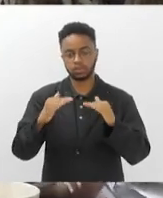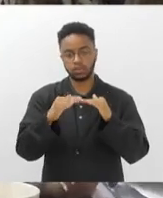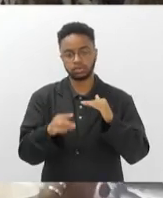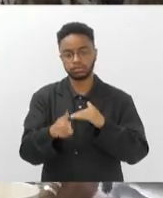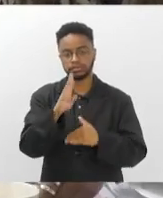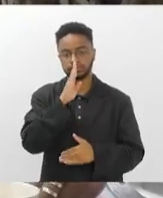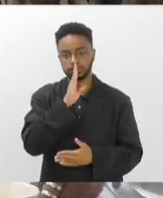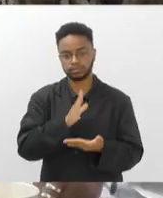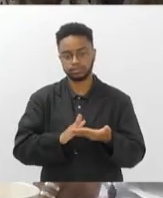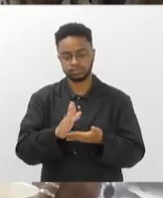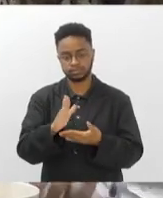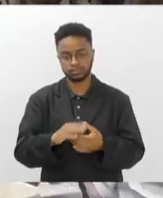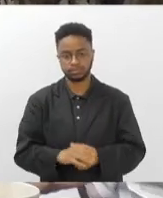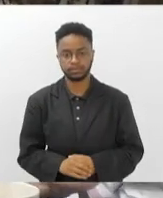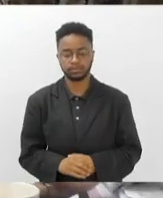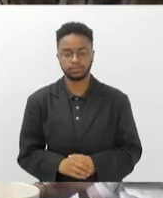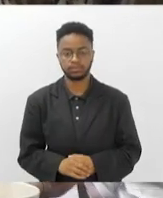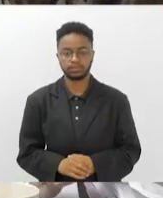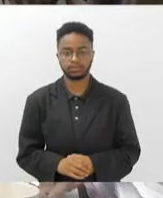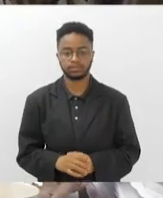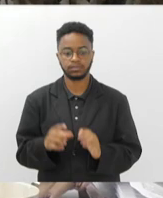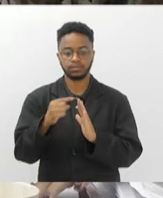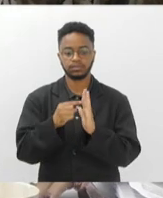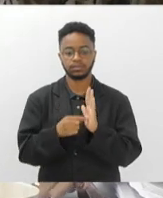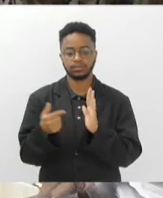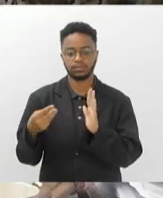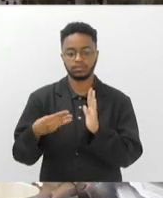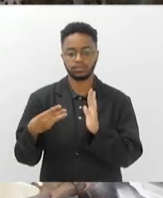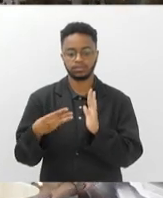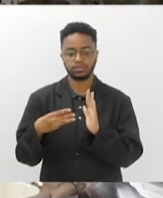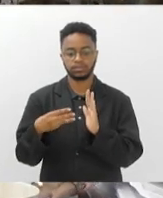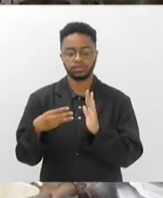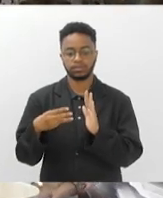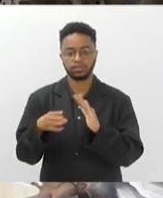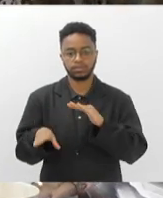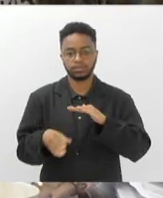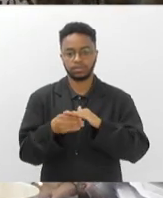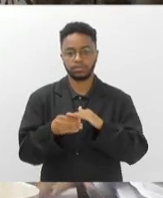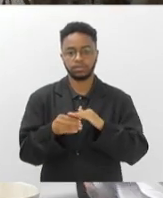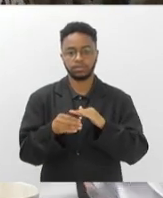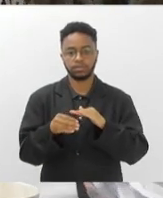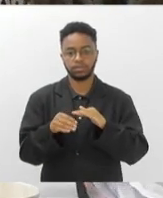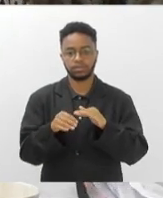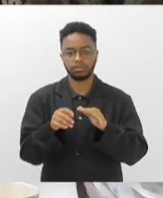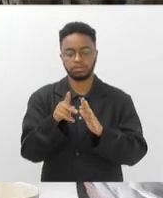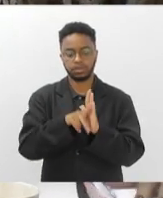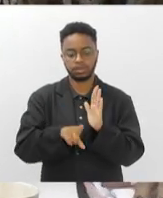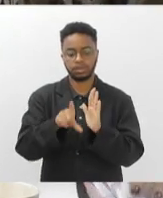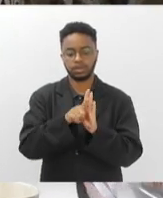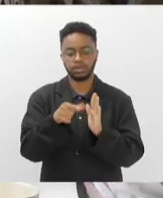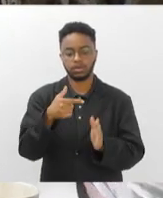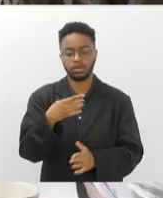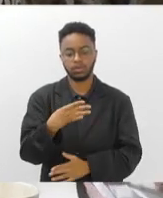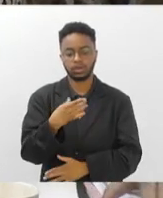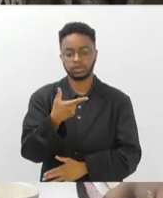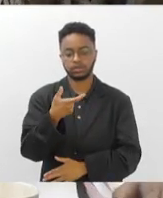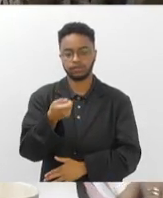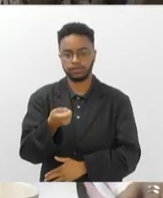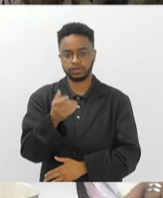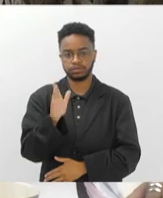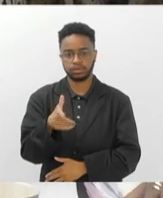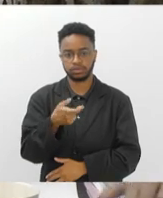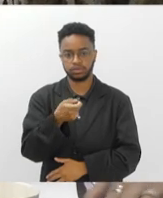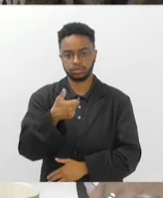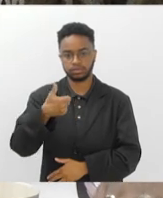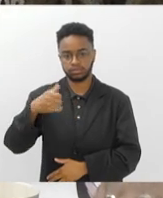estão. Aprovado. Item 3, emendas de plenário ao projeto de lei número 420 de 2019, de autoria